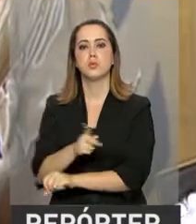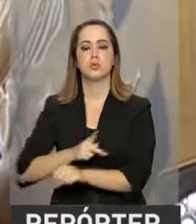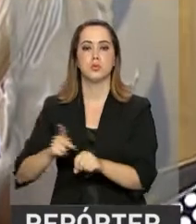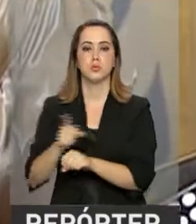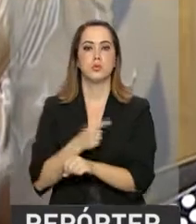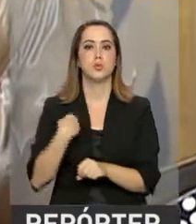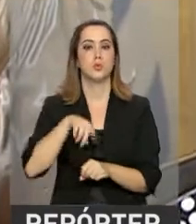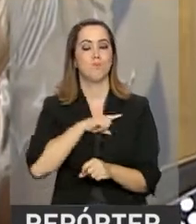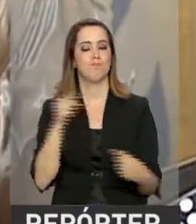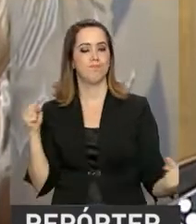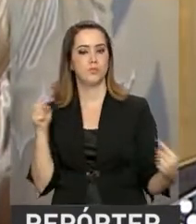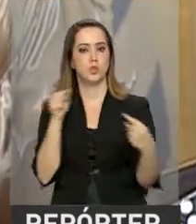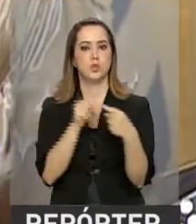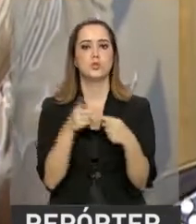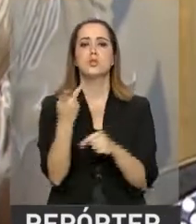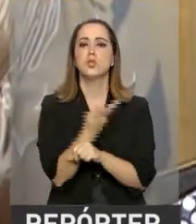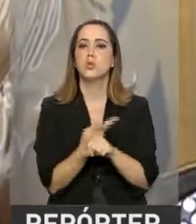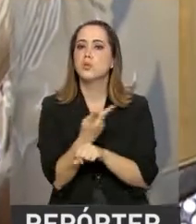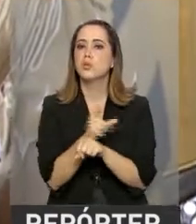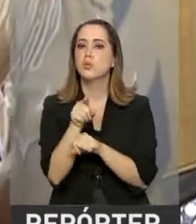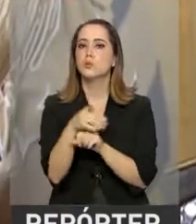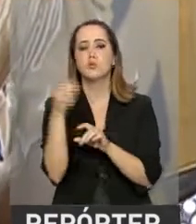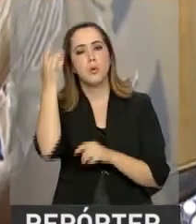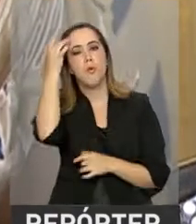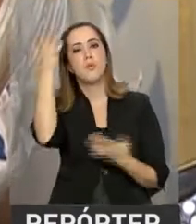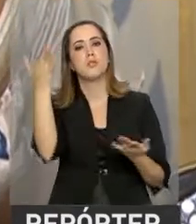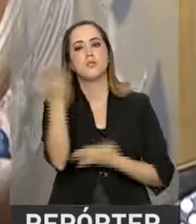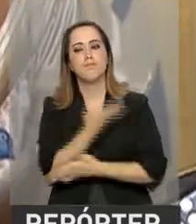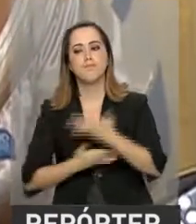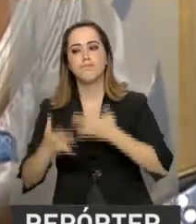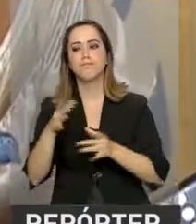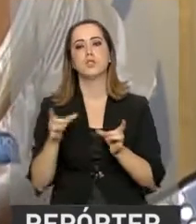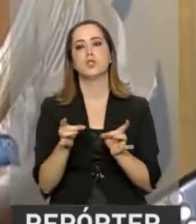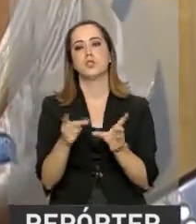frente do Ministério, que é buscar facilitar o ambiente de negócio e melhorar o ambiente de negócio no país.